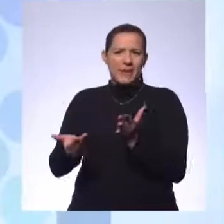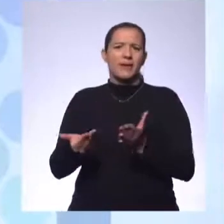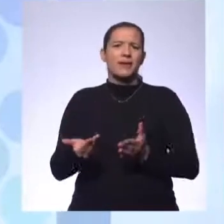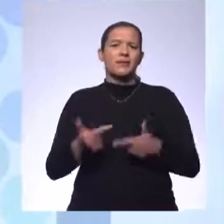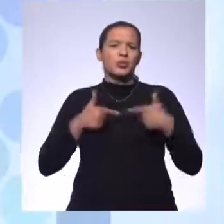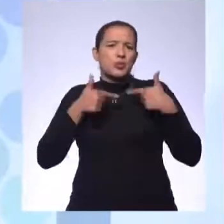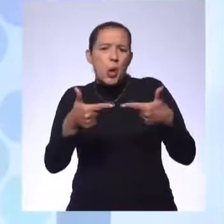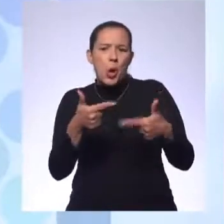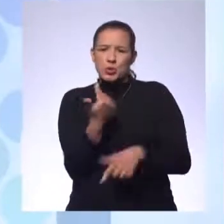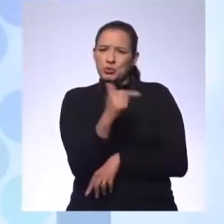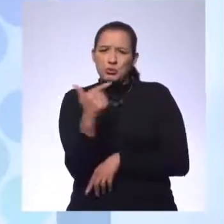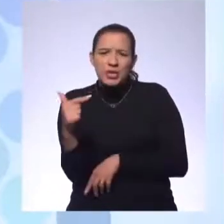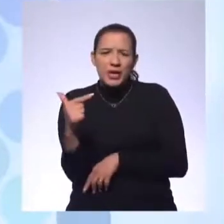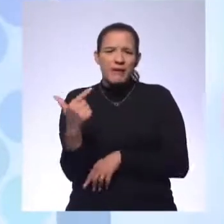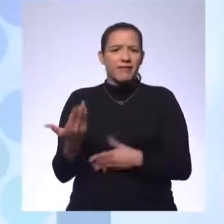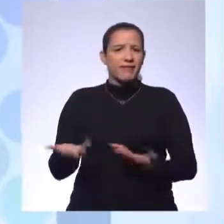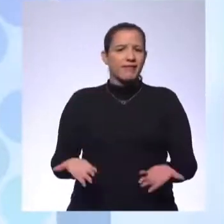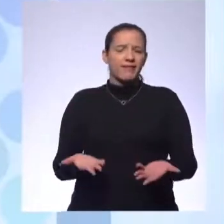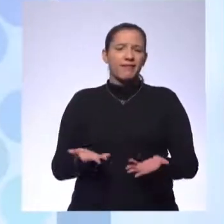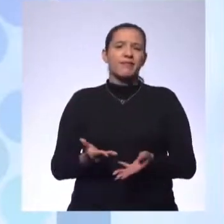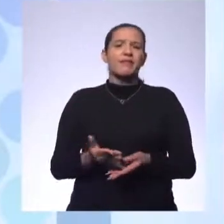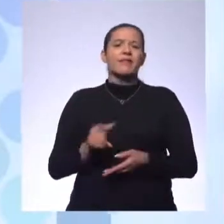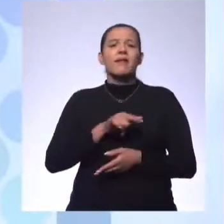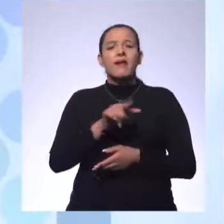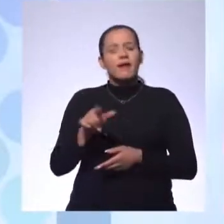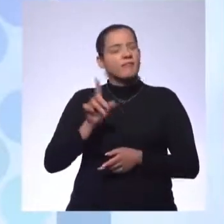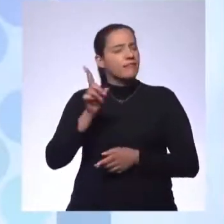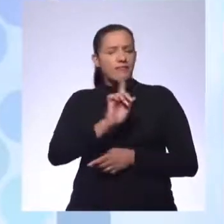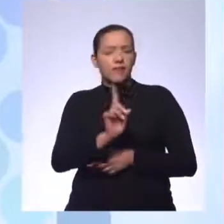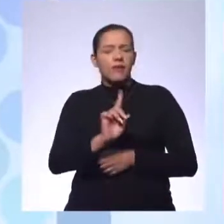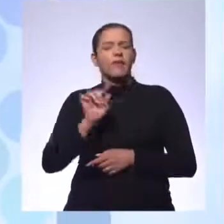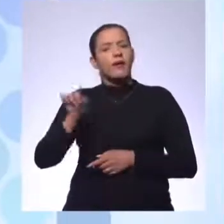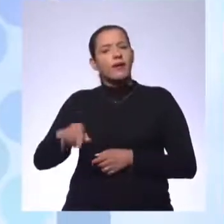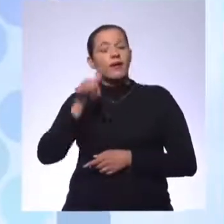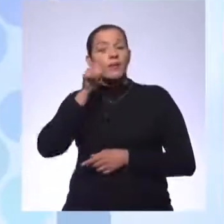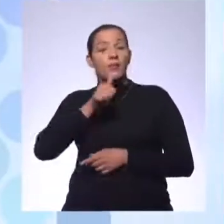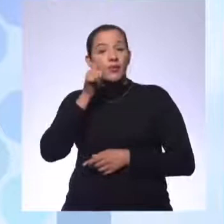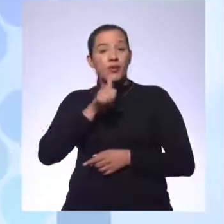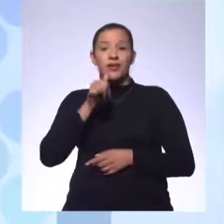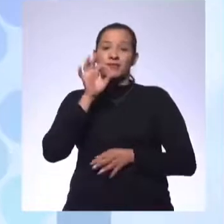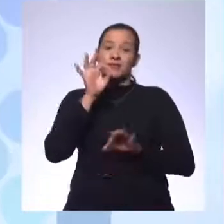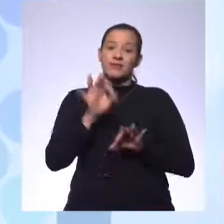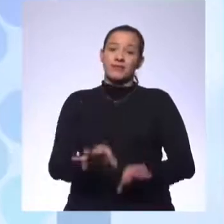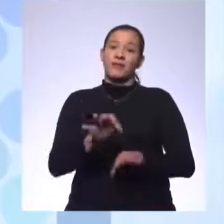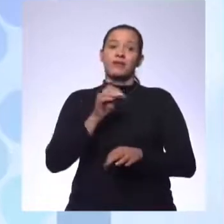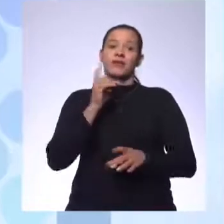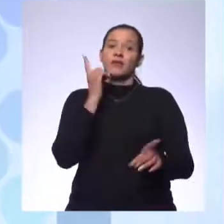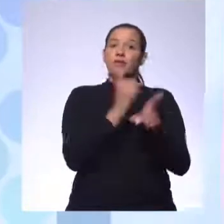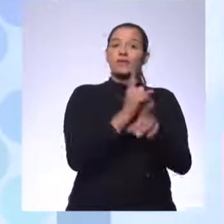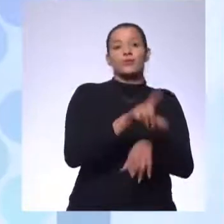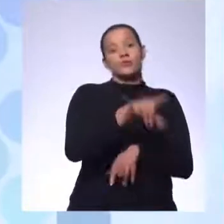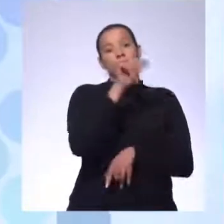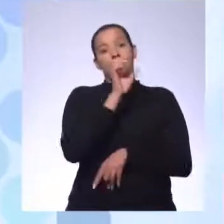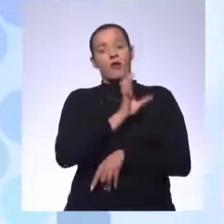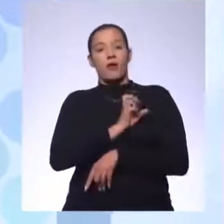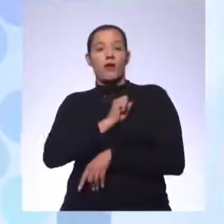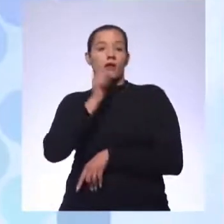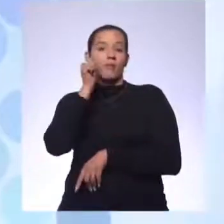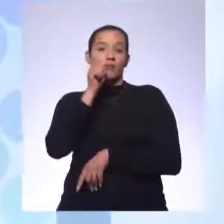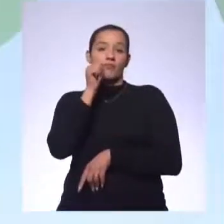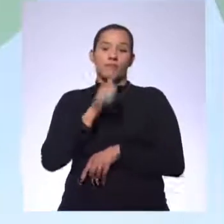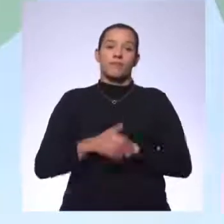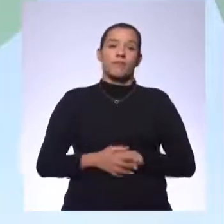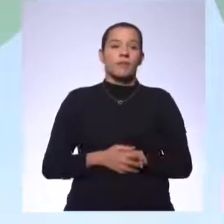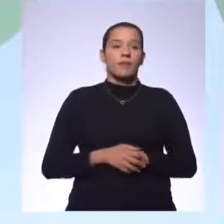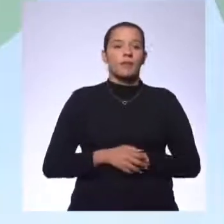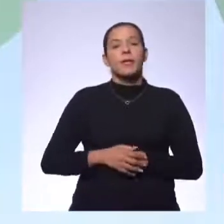longo da história, essa mulher que ele conheceu é de fato o grande amor da vida dele. Spoiler Ai, final, então não é falei, azarado, não. mas a literatura não é a Ele história, é não é como.